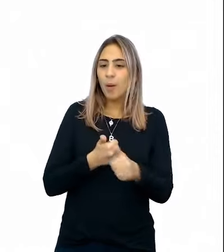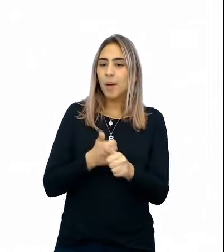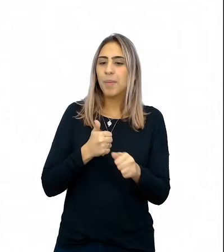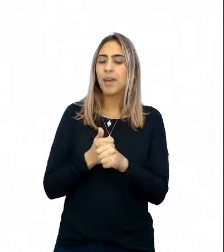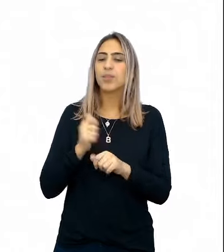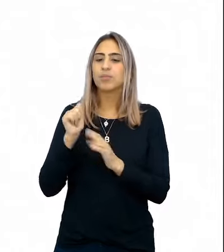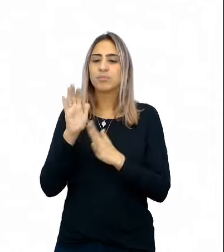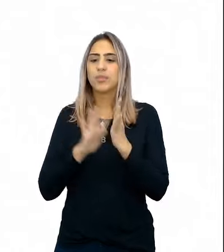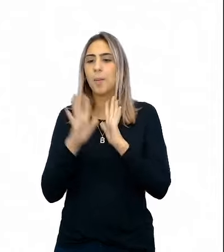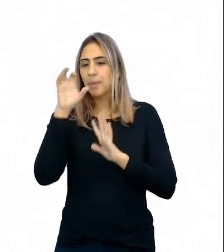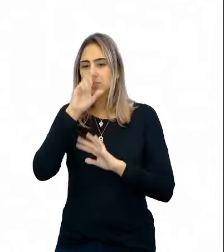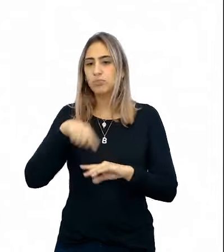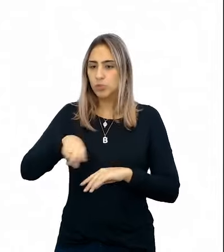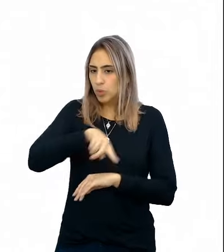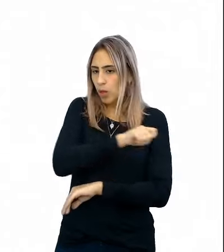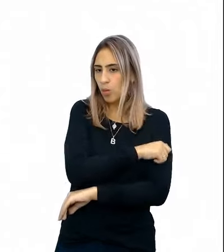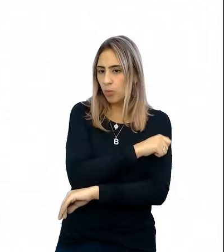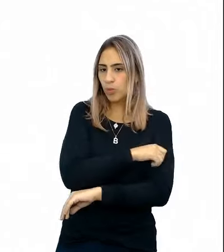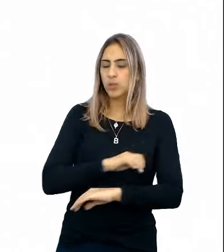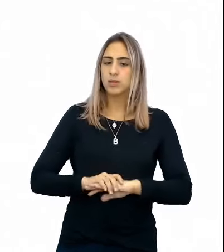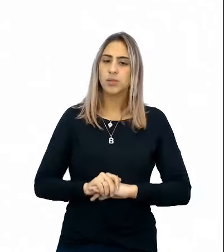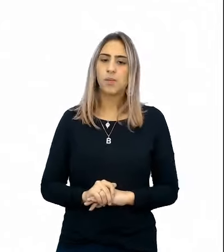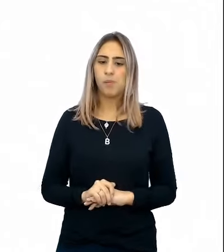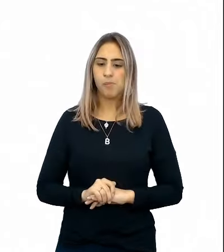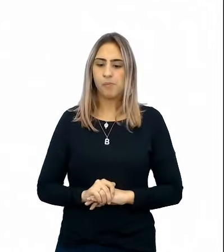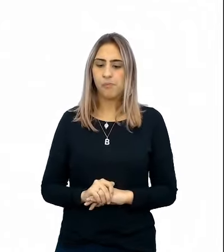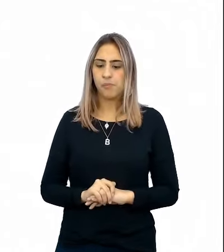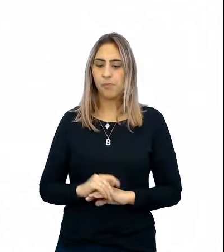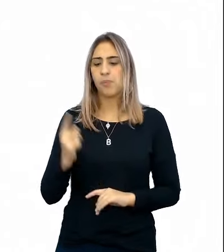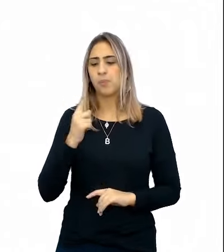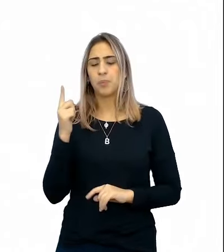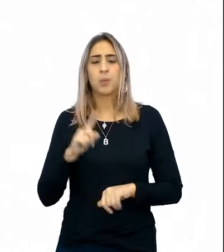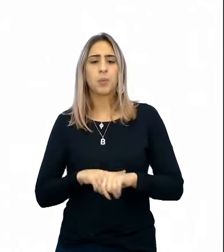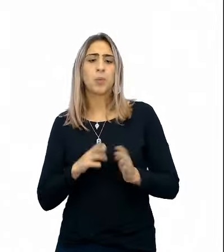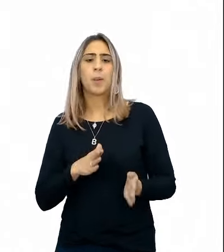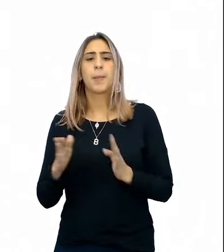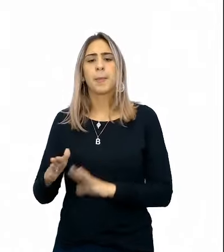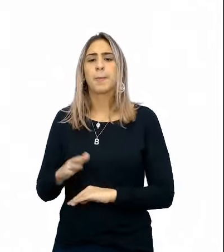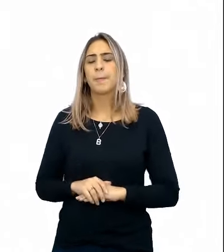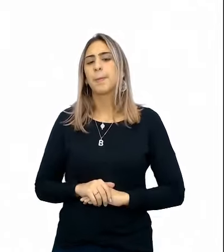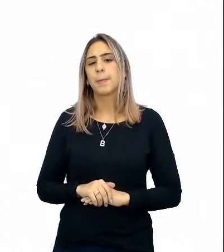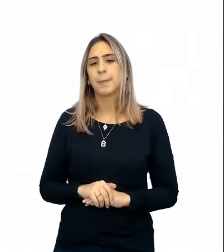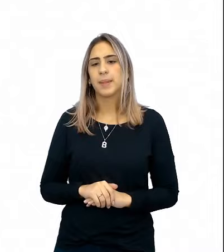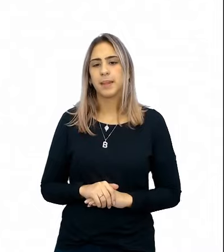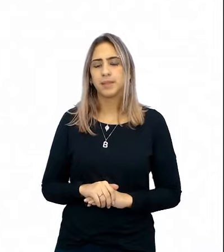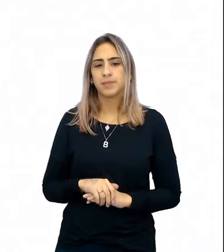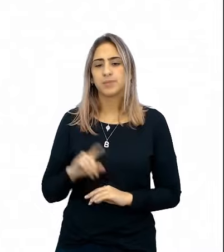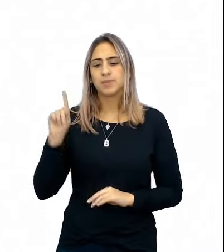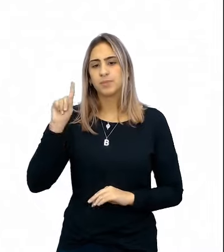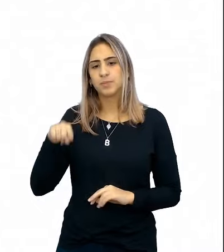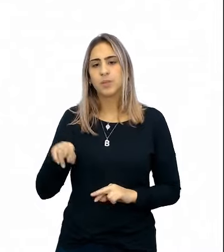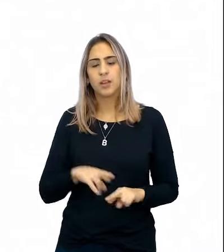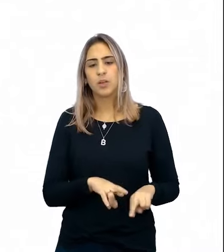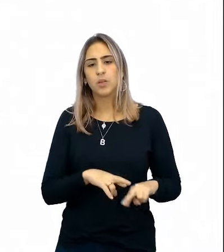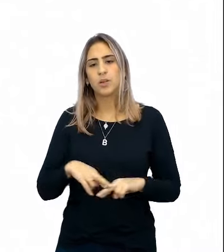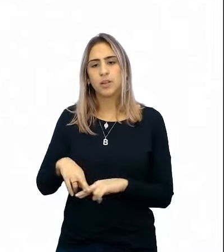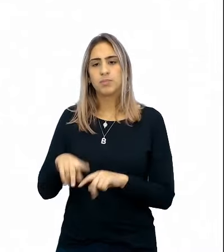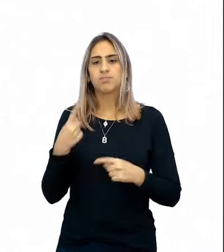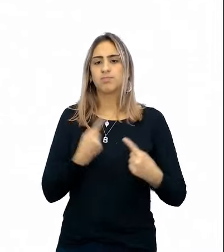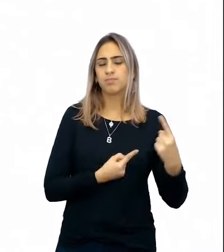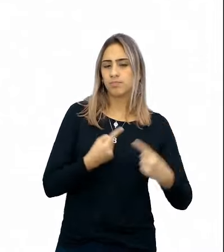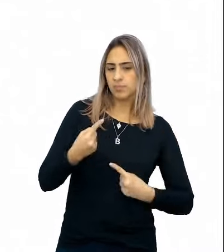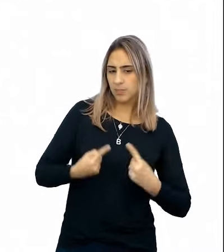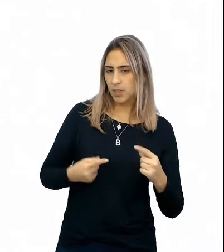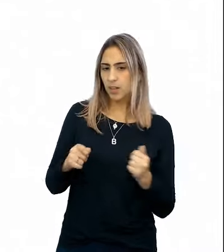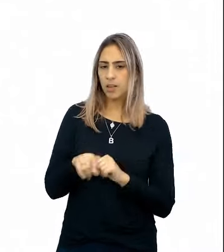das aprendizagens dos estudantes. No primeiro momento, vamos a ele, é a retomada das